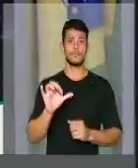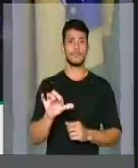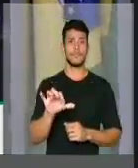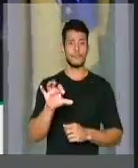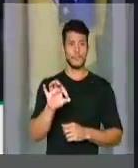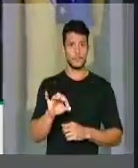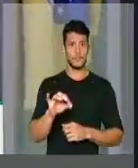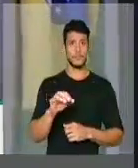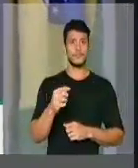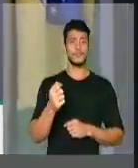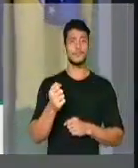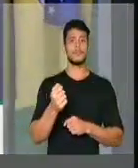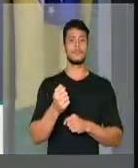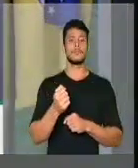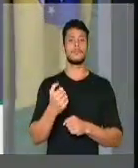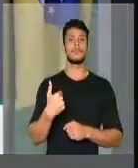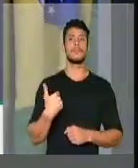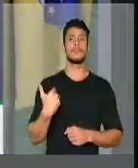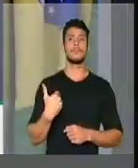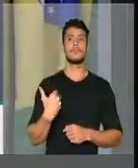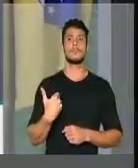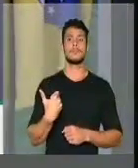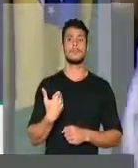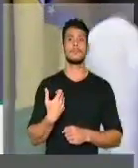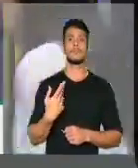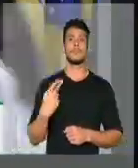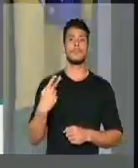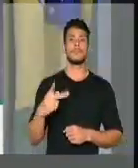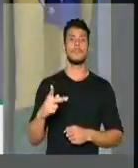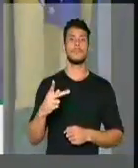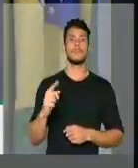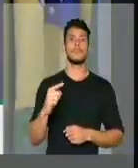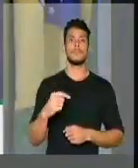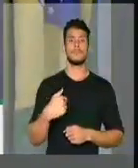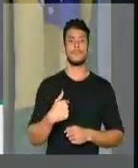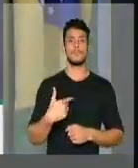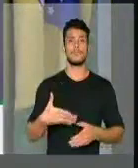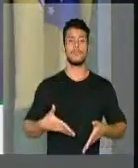dos maiores homens públicos do Piauí, embora nascido no Maranhão,